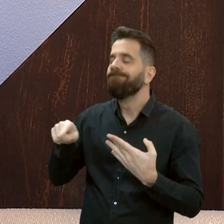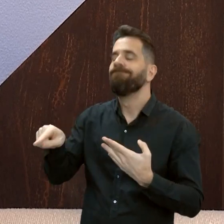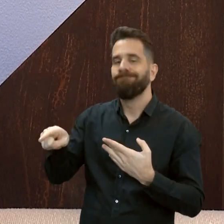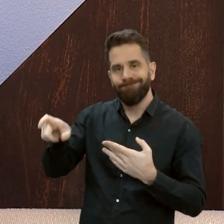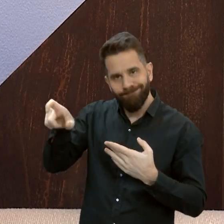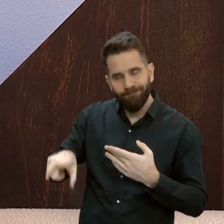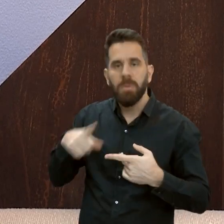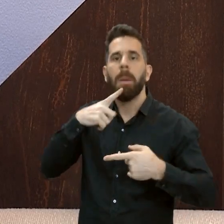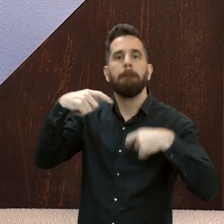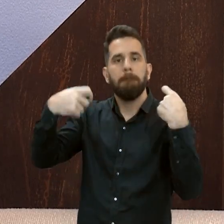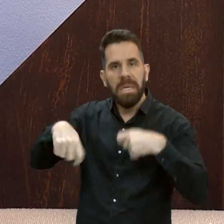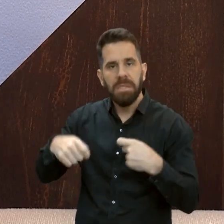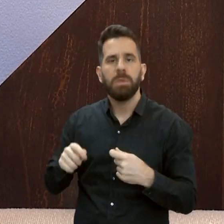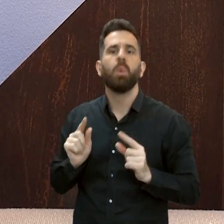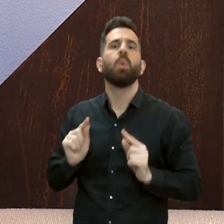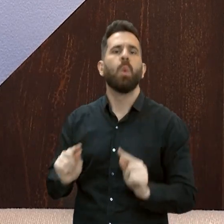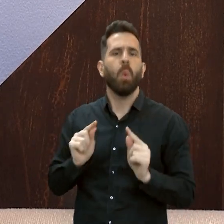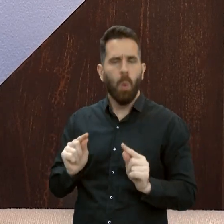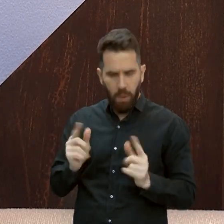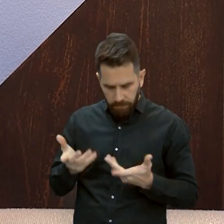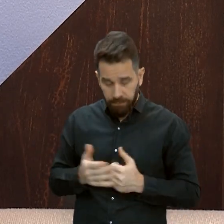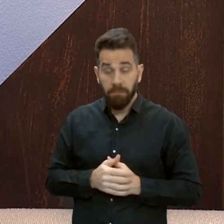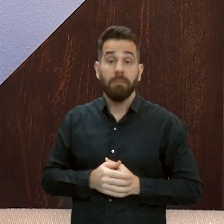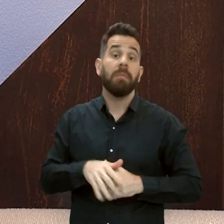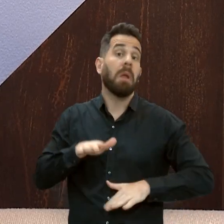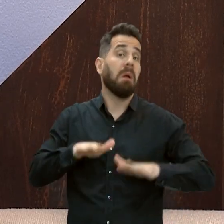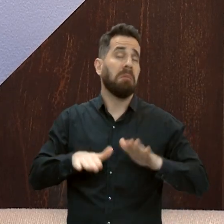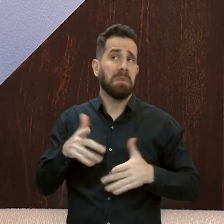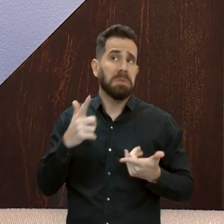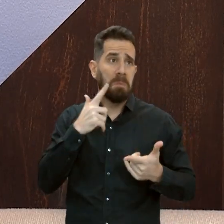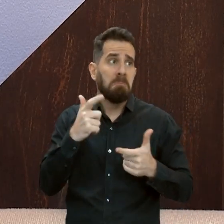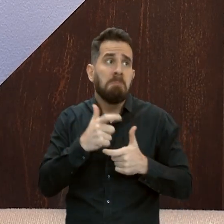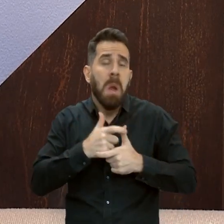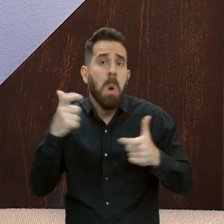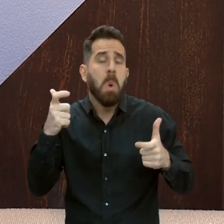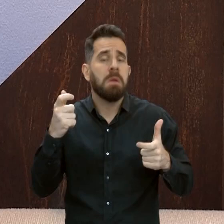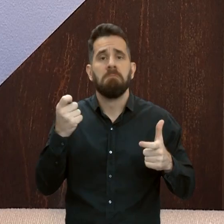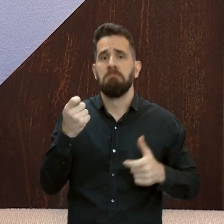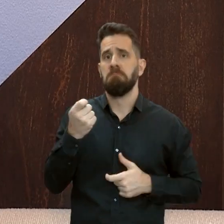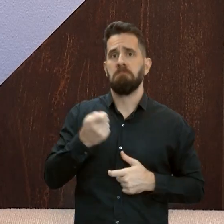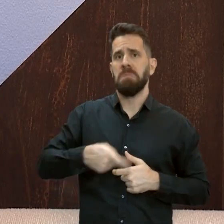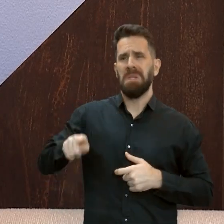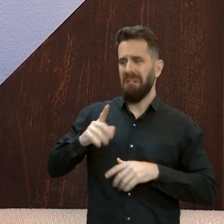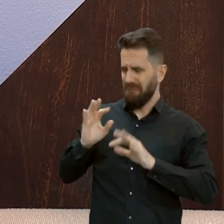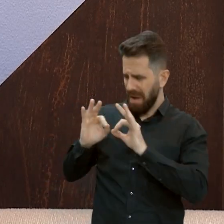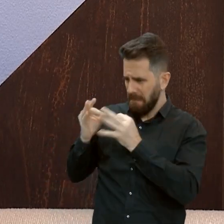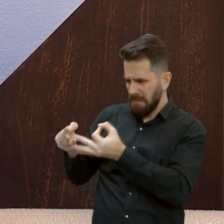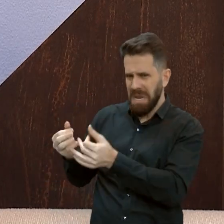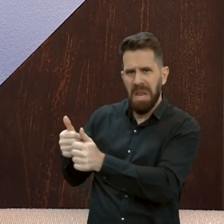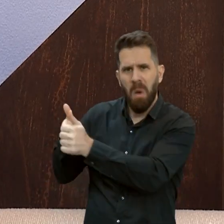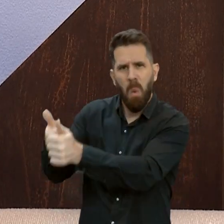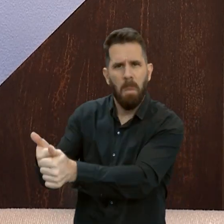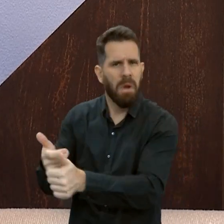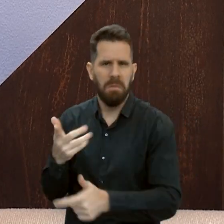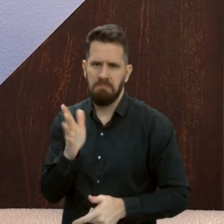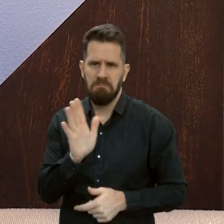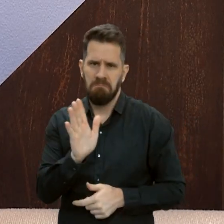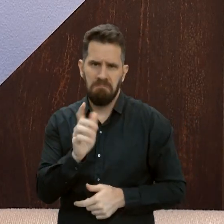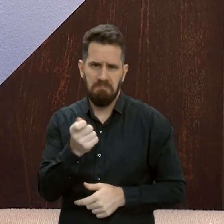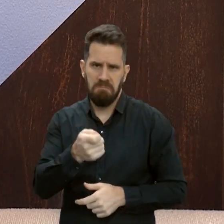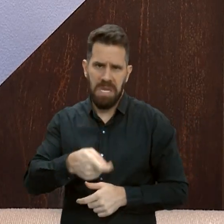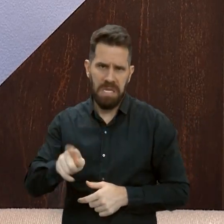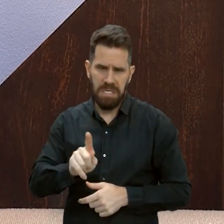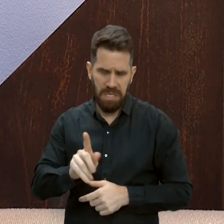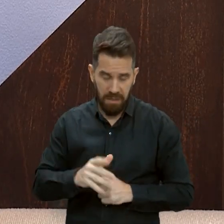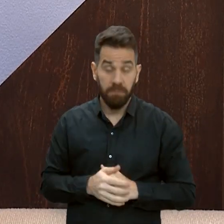necessidades e às vezes, assim, na maioria dos casos não tem essa necessidade do familiar, né? E aí, se houver